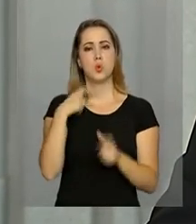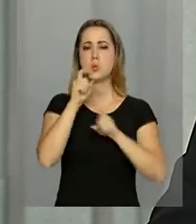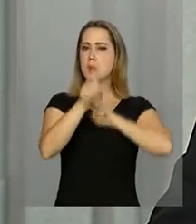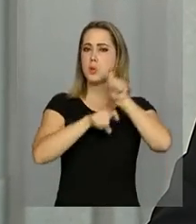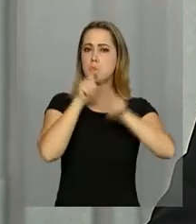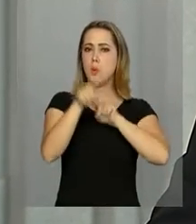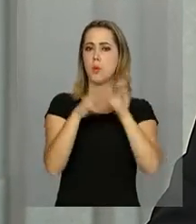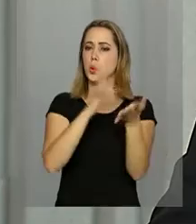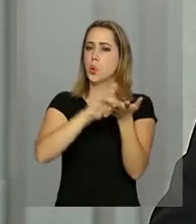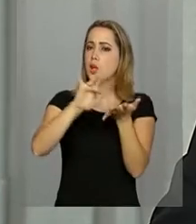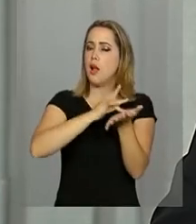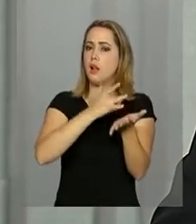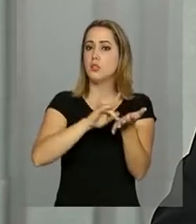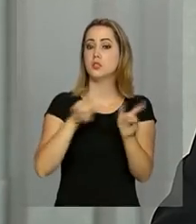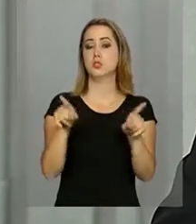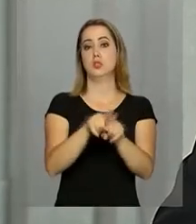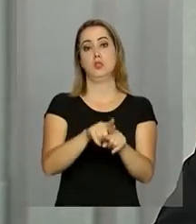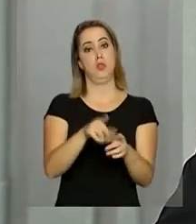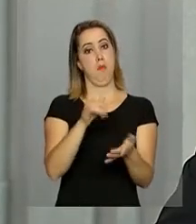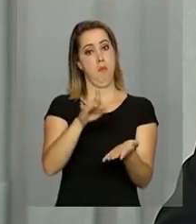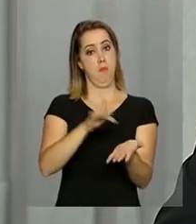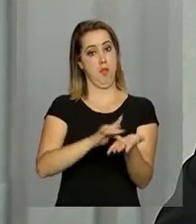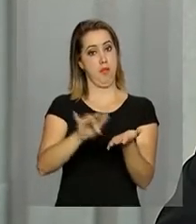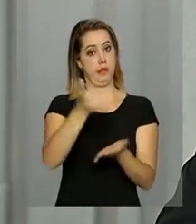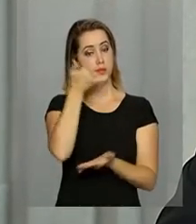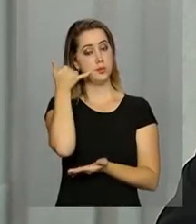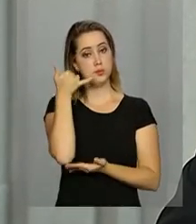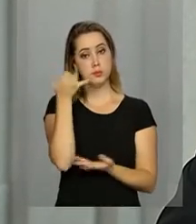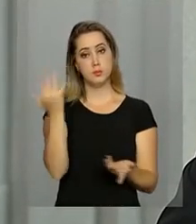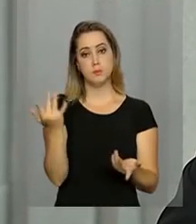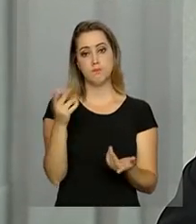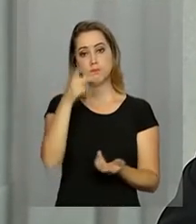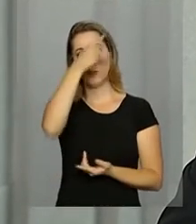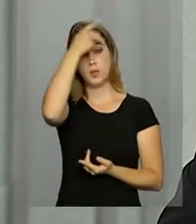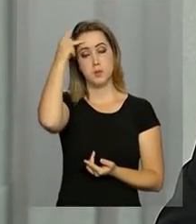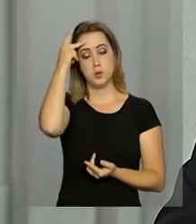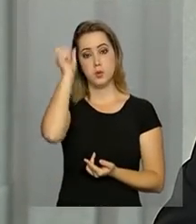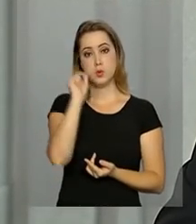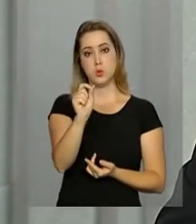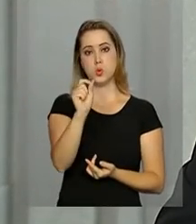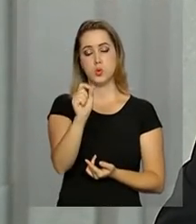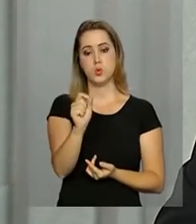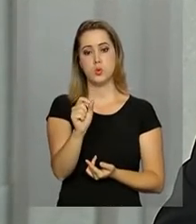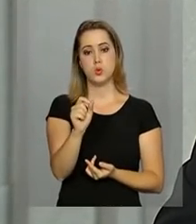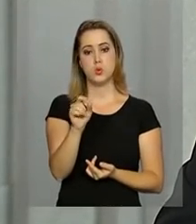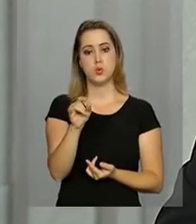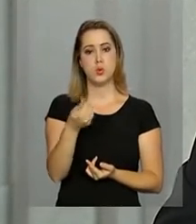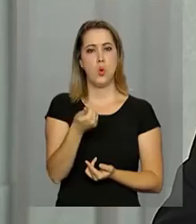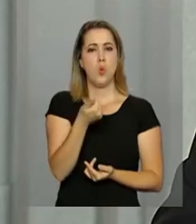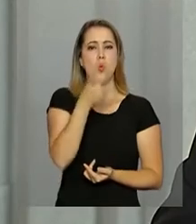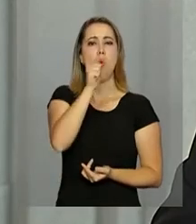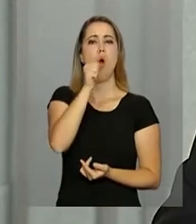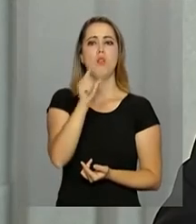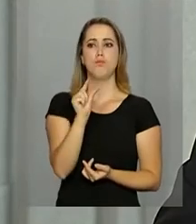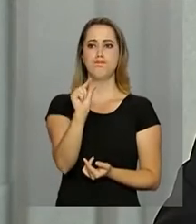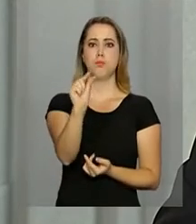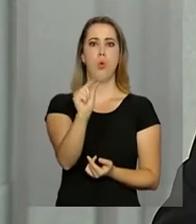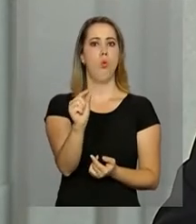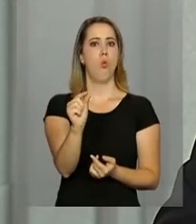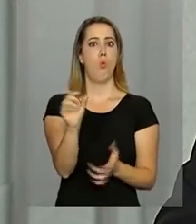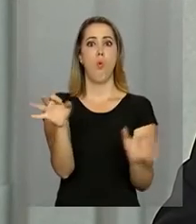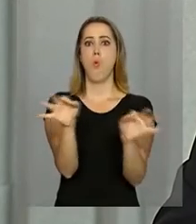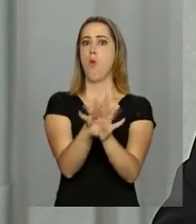computadores, tablets e celulares, para que o gole de celebração de uma festa não seja o último.